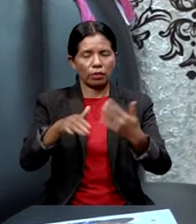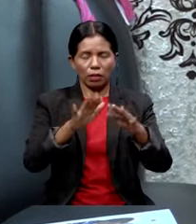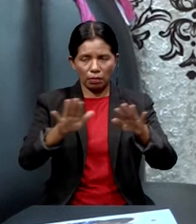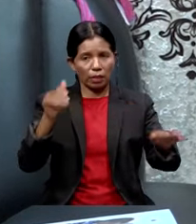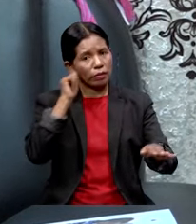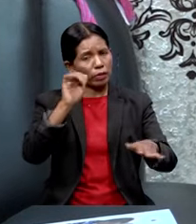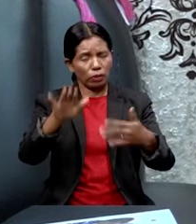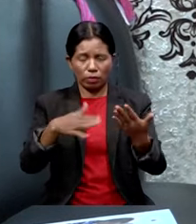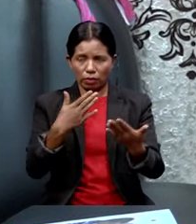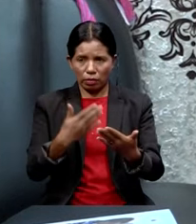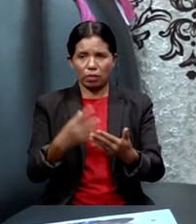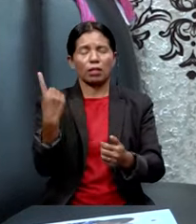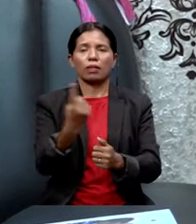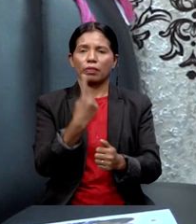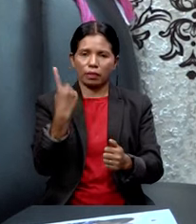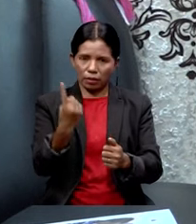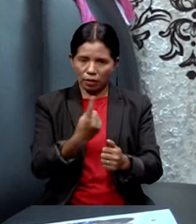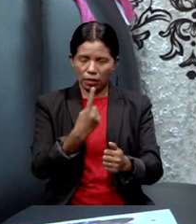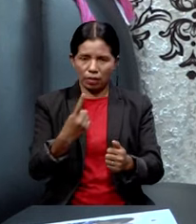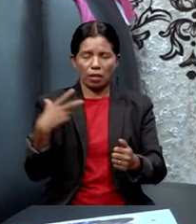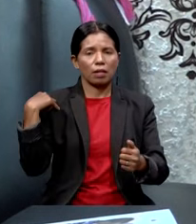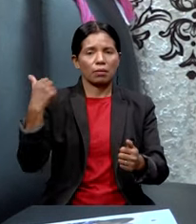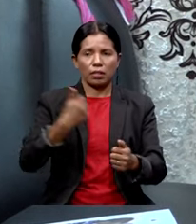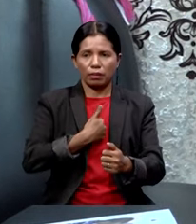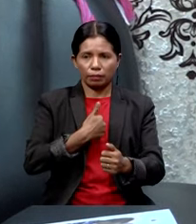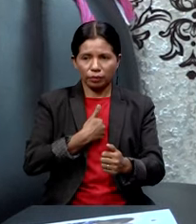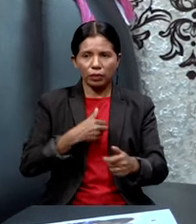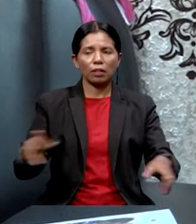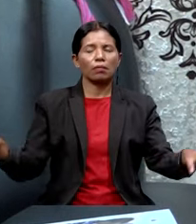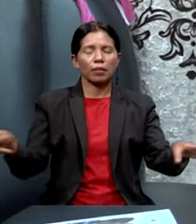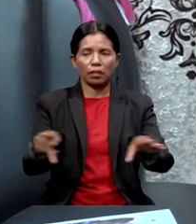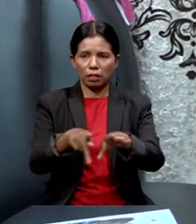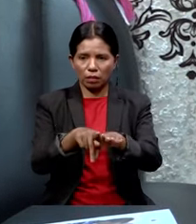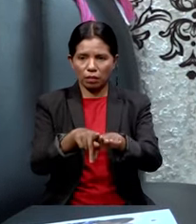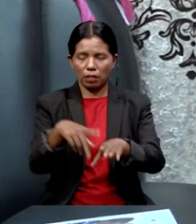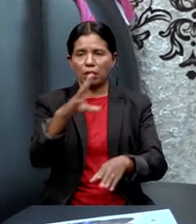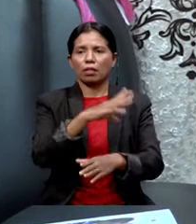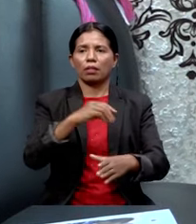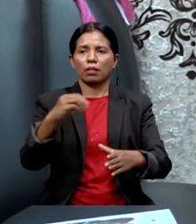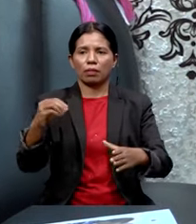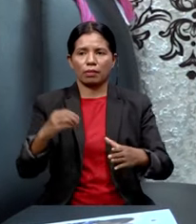atu na fatin hakbitan partisipa no mos